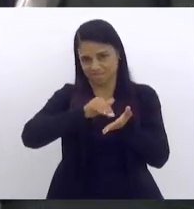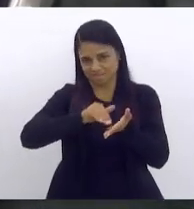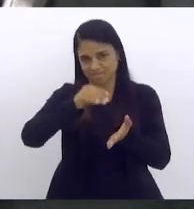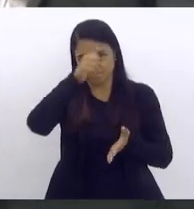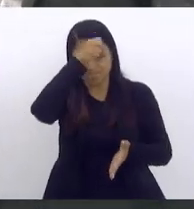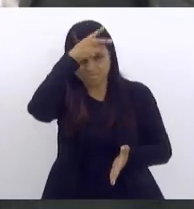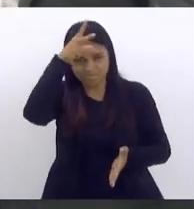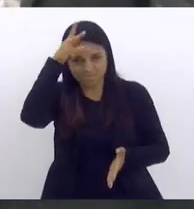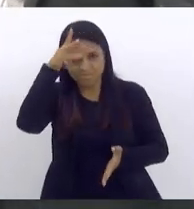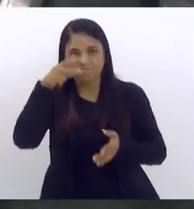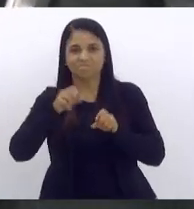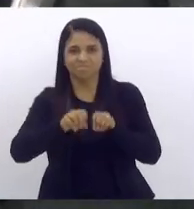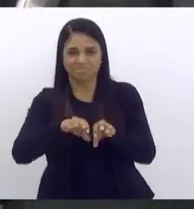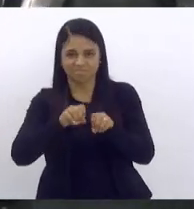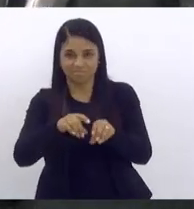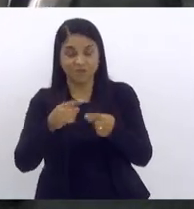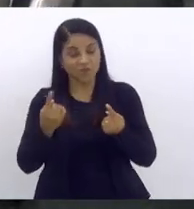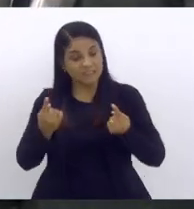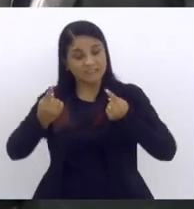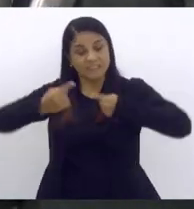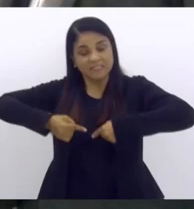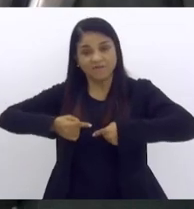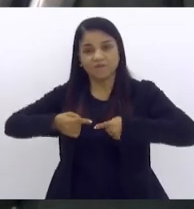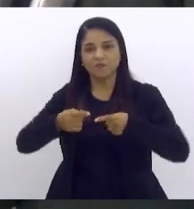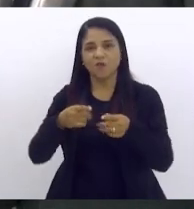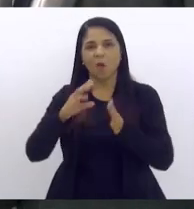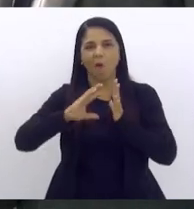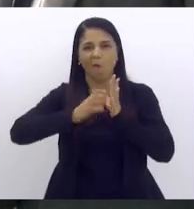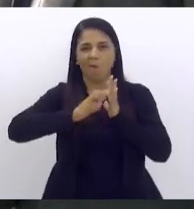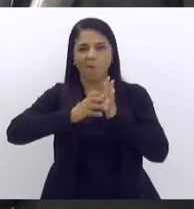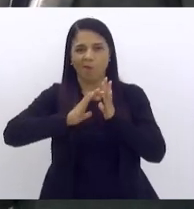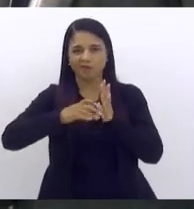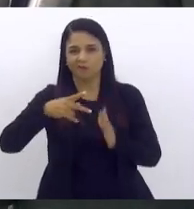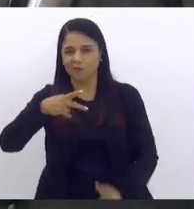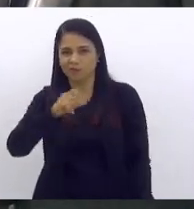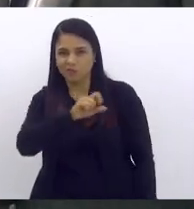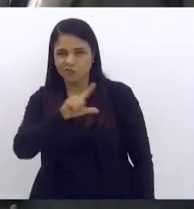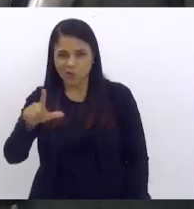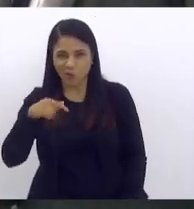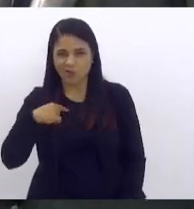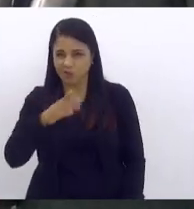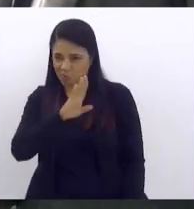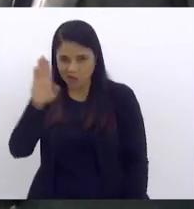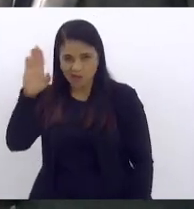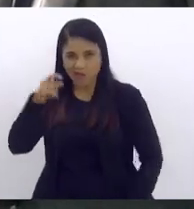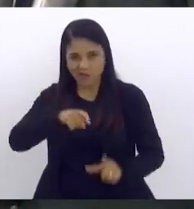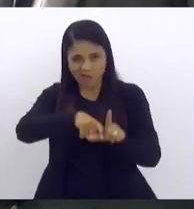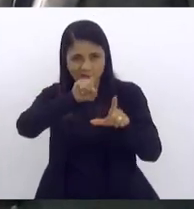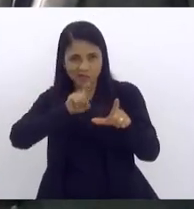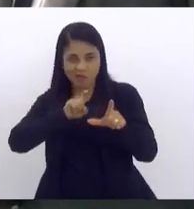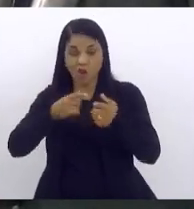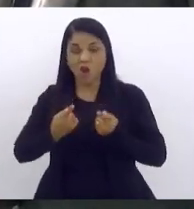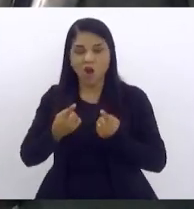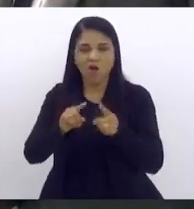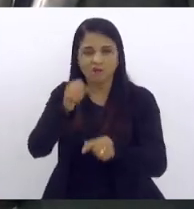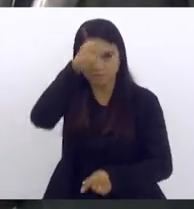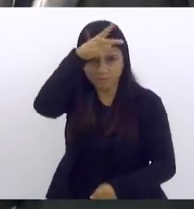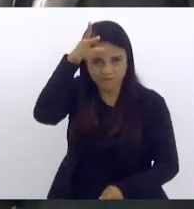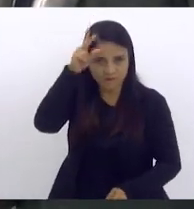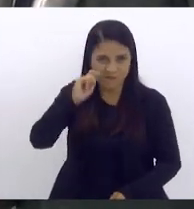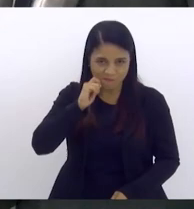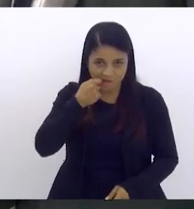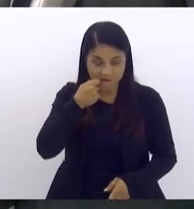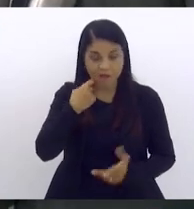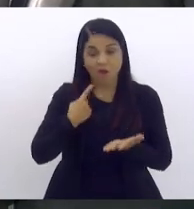Educação. Fica aqui o desafio a esse partido que diz ter uma candidatura autônoma, independente, contra Eduardo Paes. Eu quero